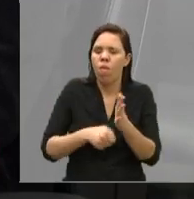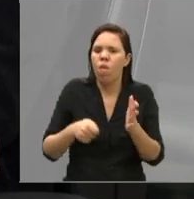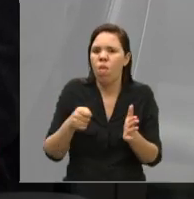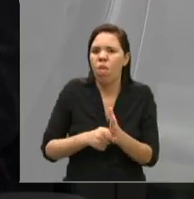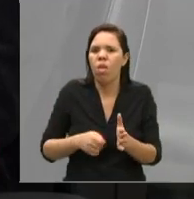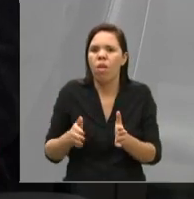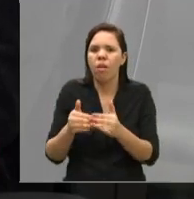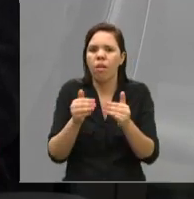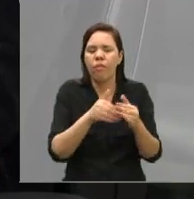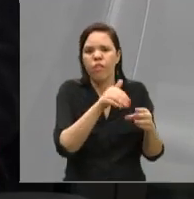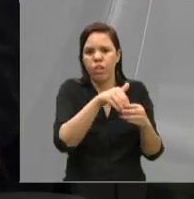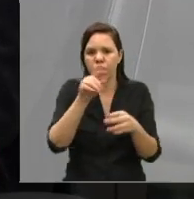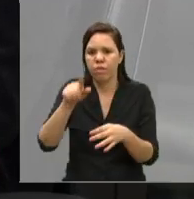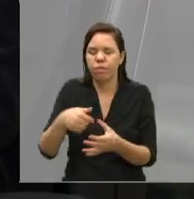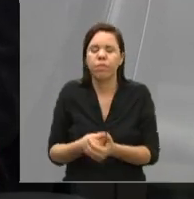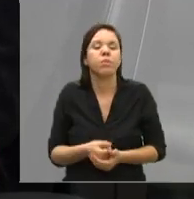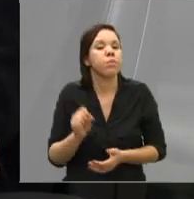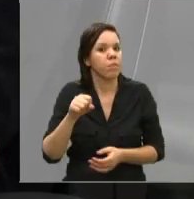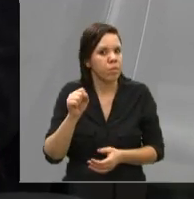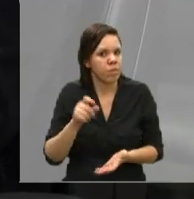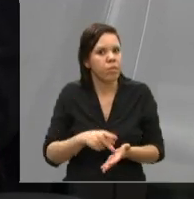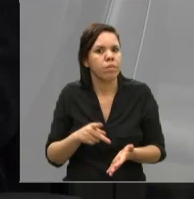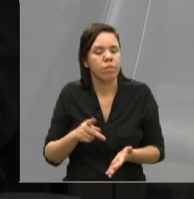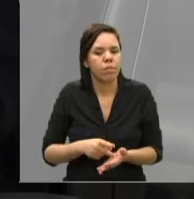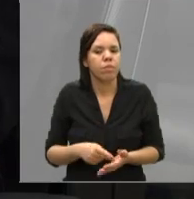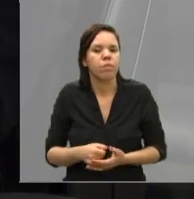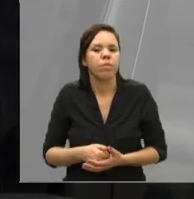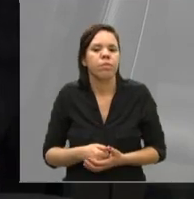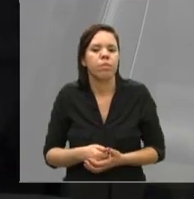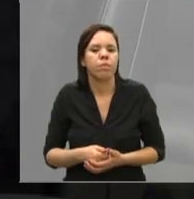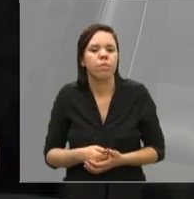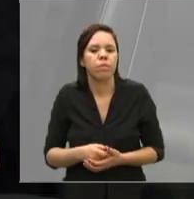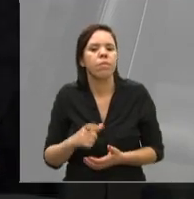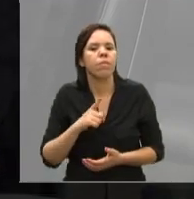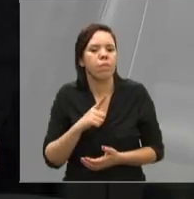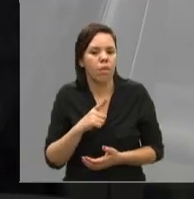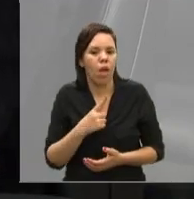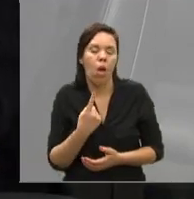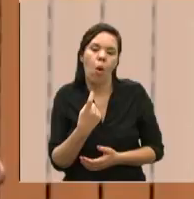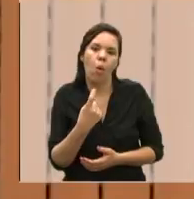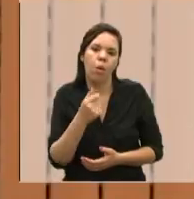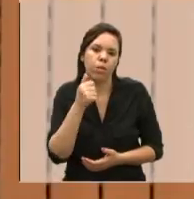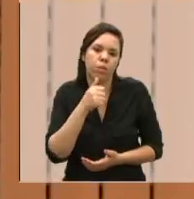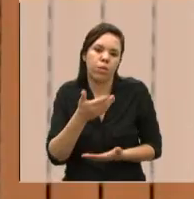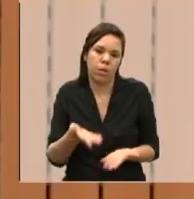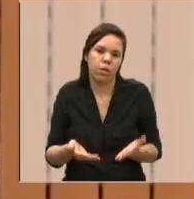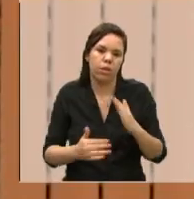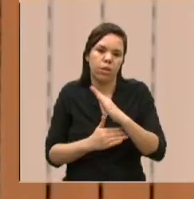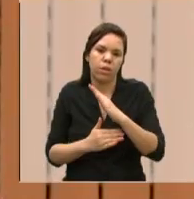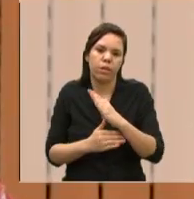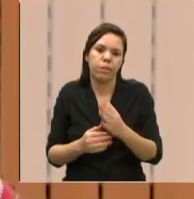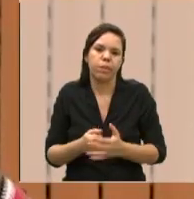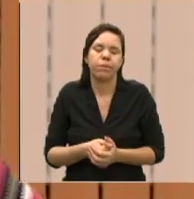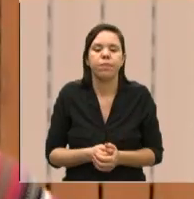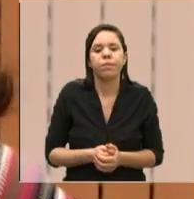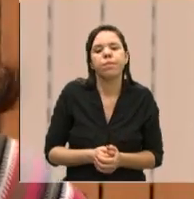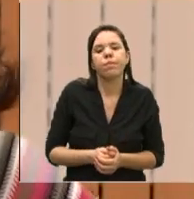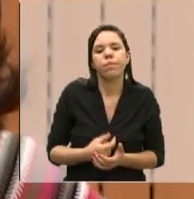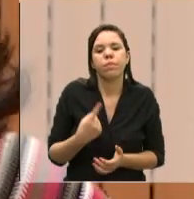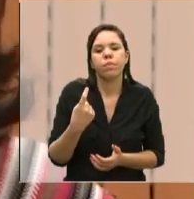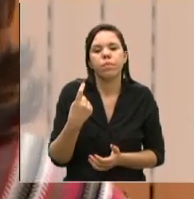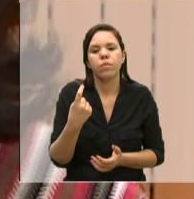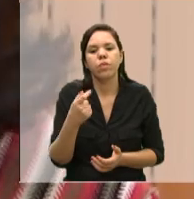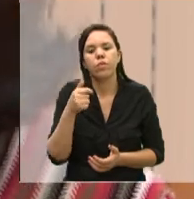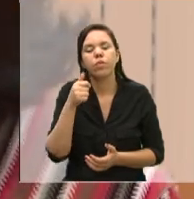votações para ele? Sim, é um desafio porque, bom, né, tem uma situação, eu sou a única mulher na Câmara, né, sou a